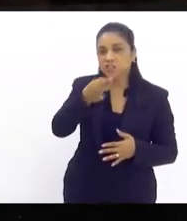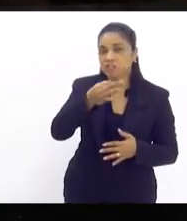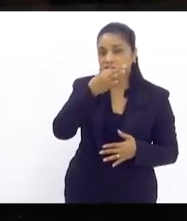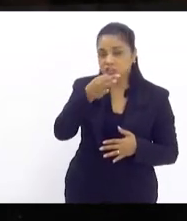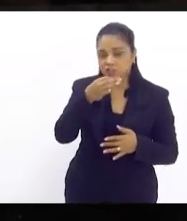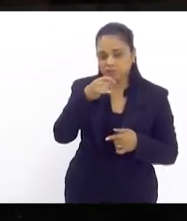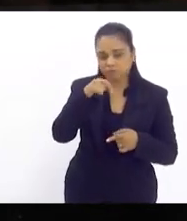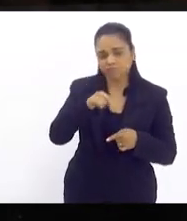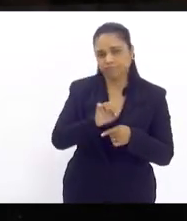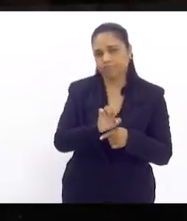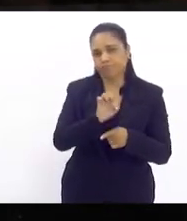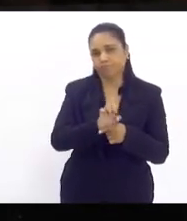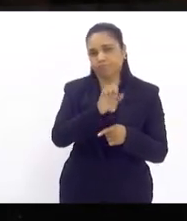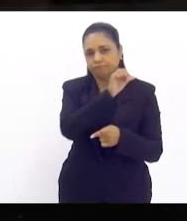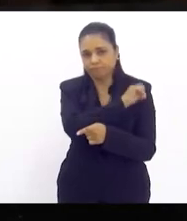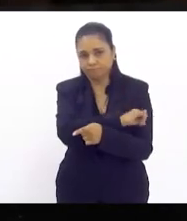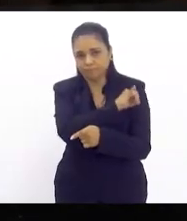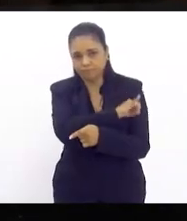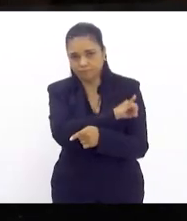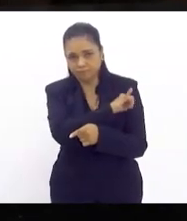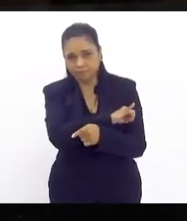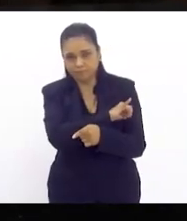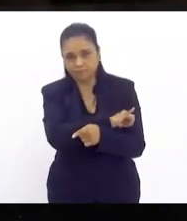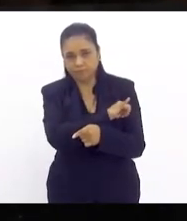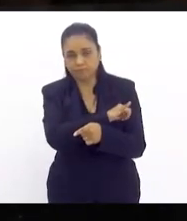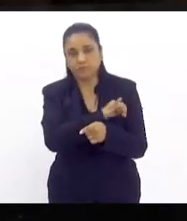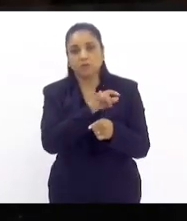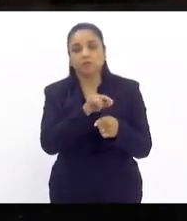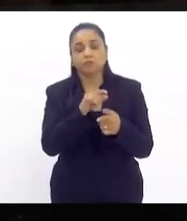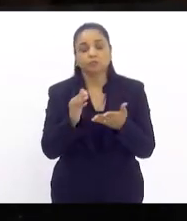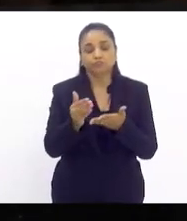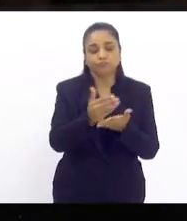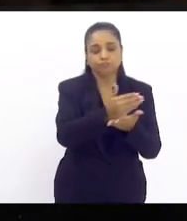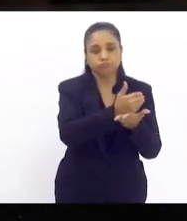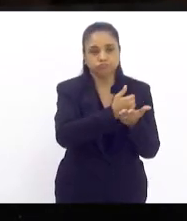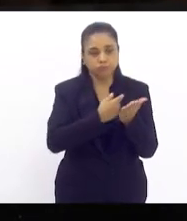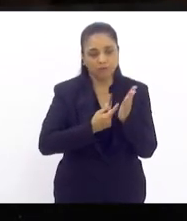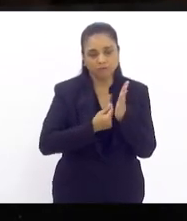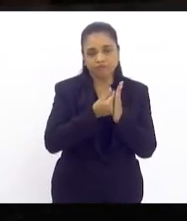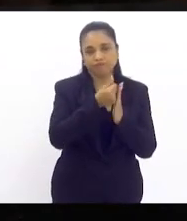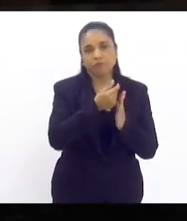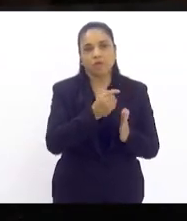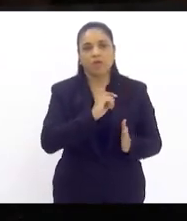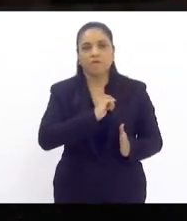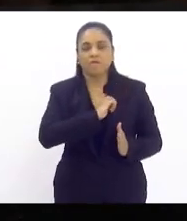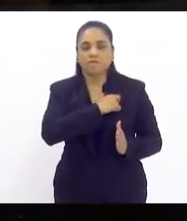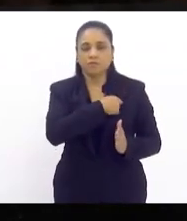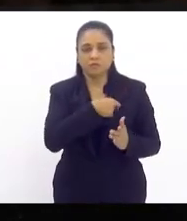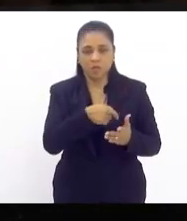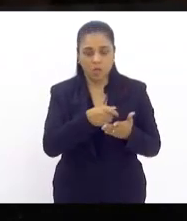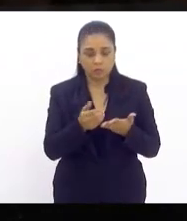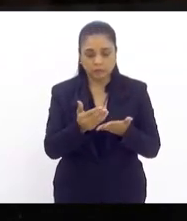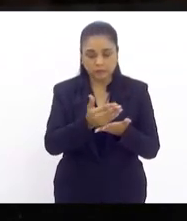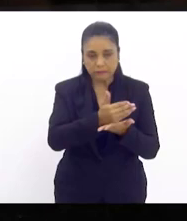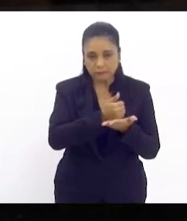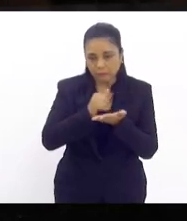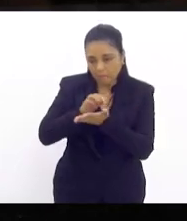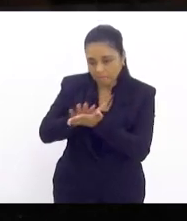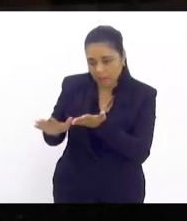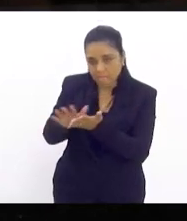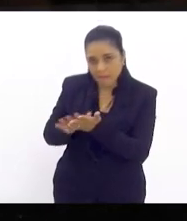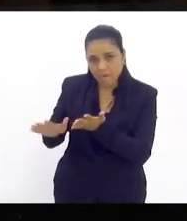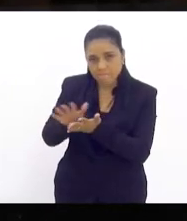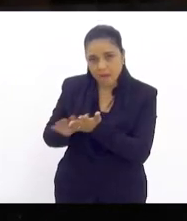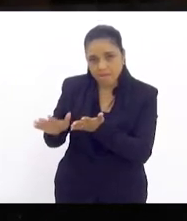de Janeiro, do ponto de vista da sua saúde fiscal e do empenho em despesas que o Estado do